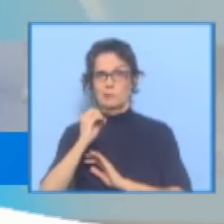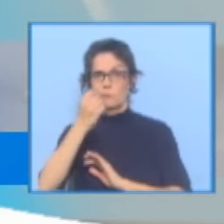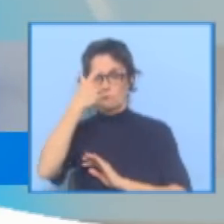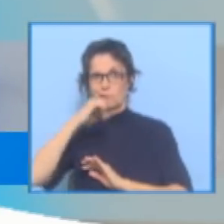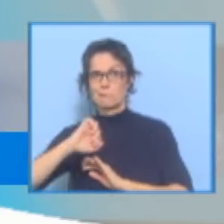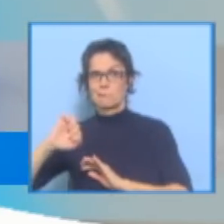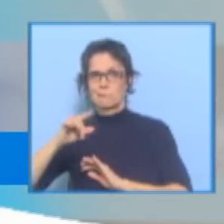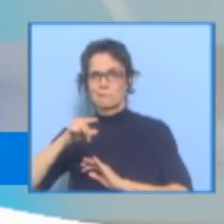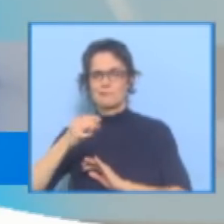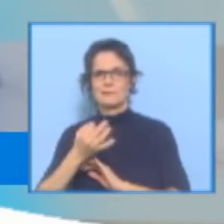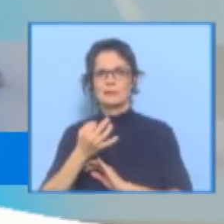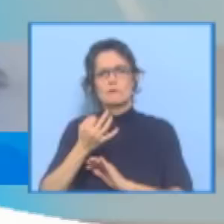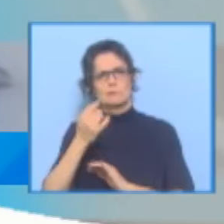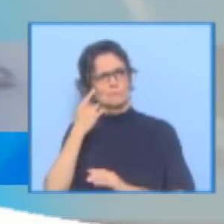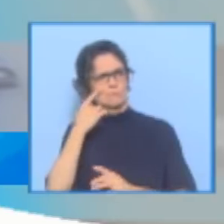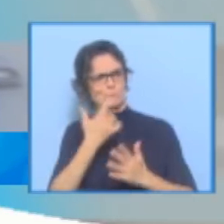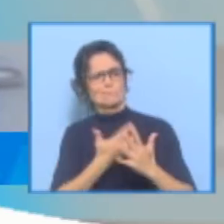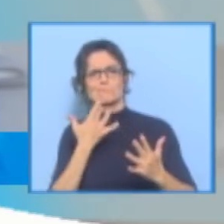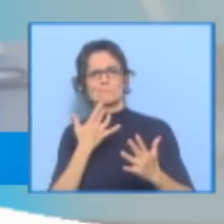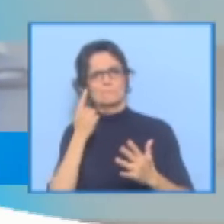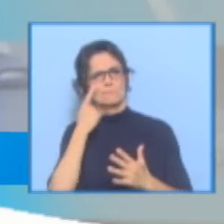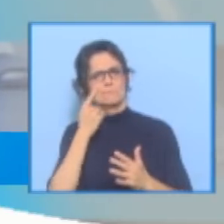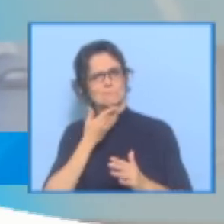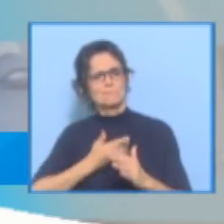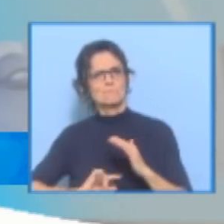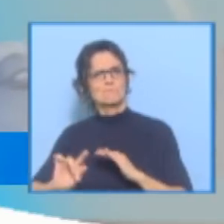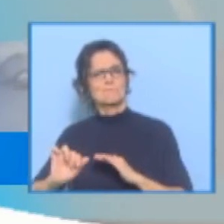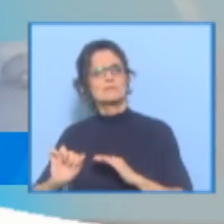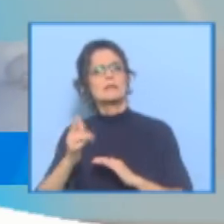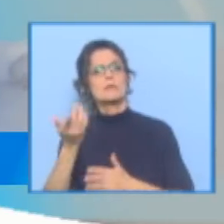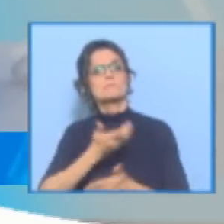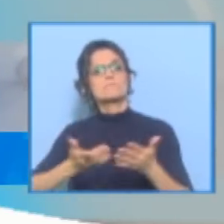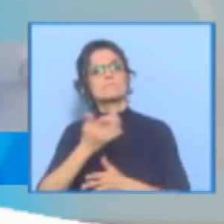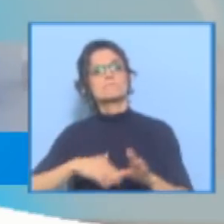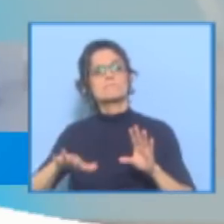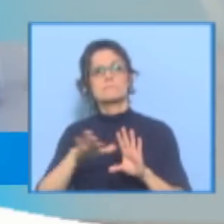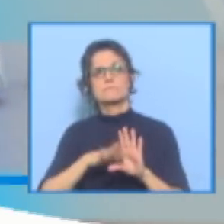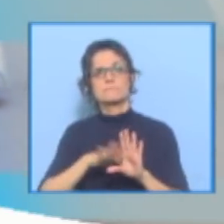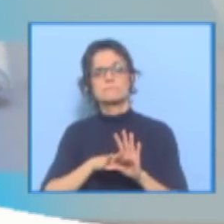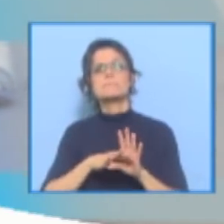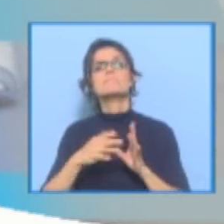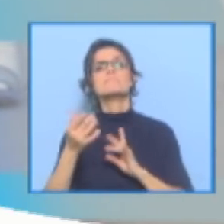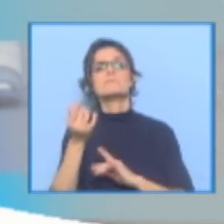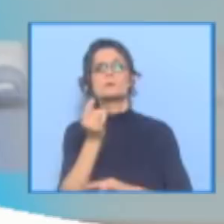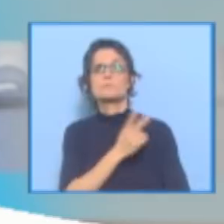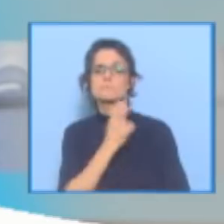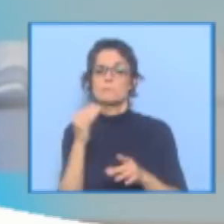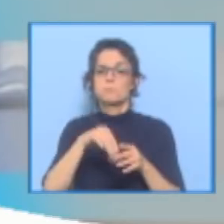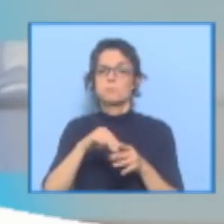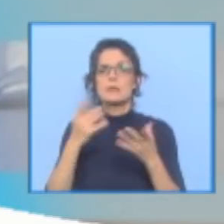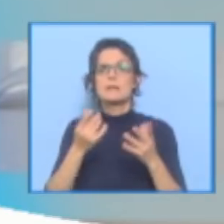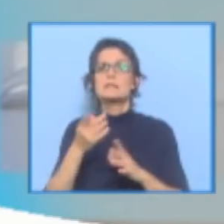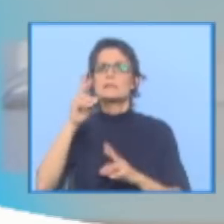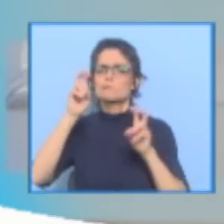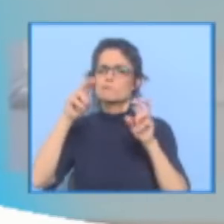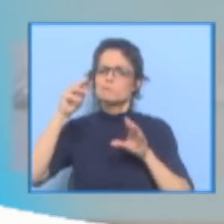para assinalar a relevância deste saber e a participação no diálogo académico que está ao seu alcance. Um tema que vamos analisar com Pedro